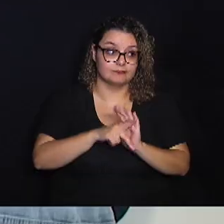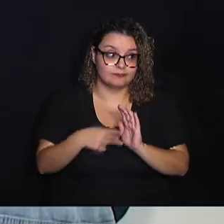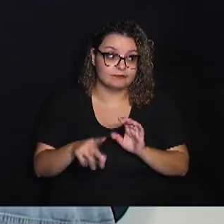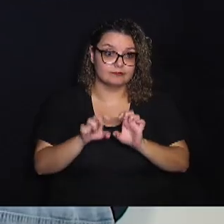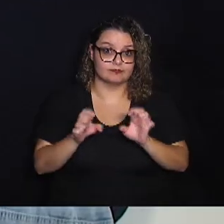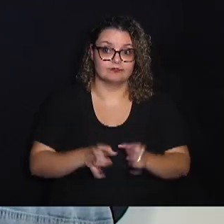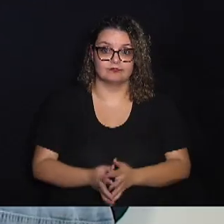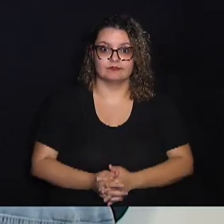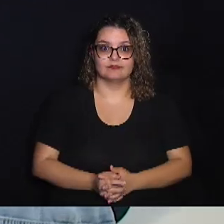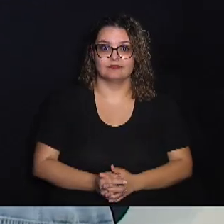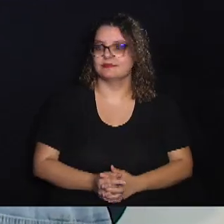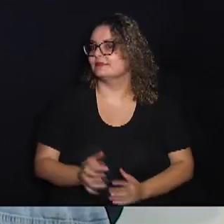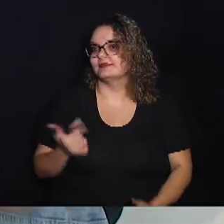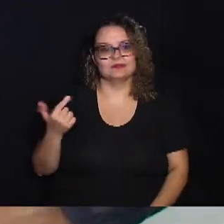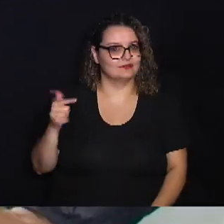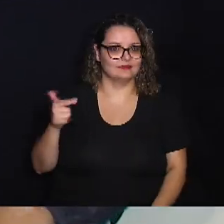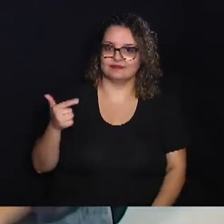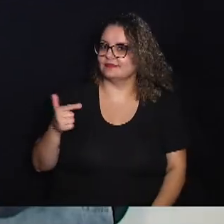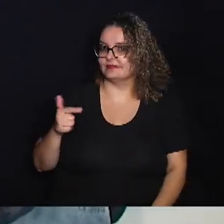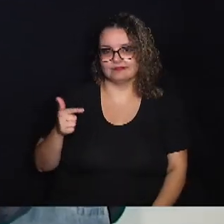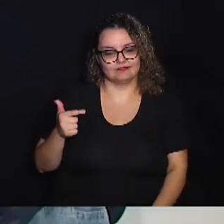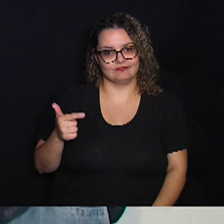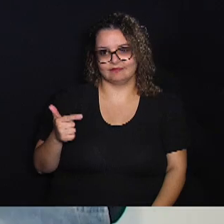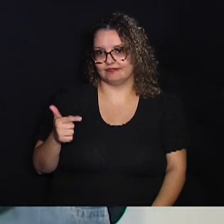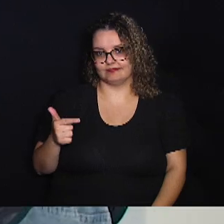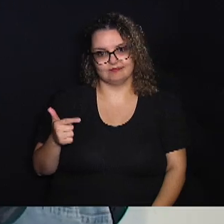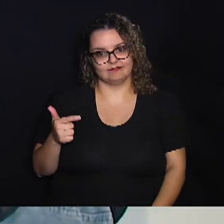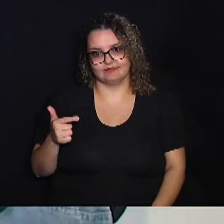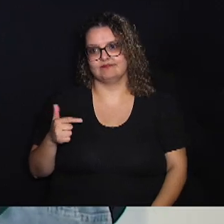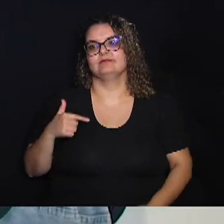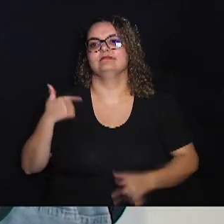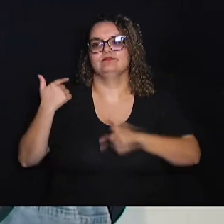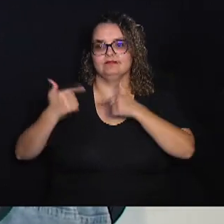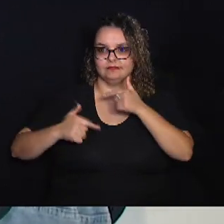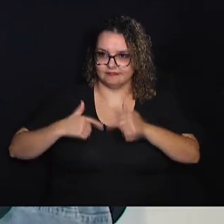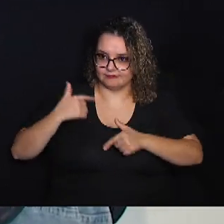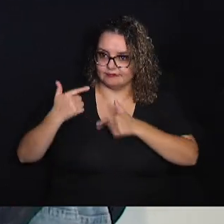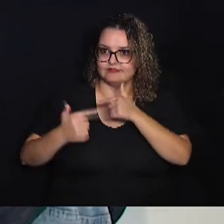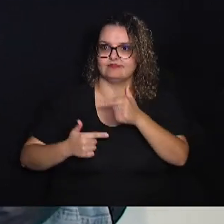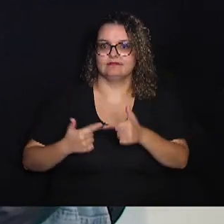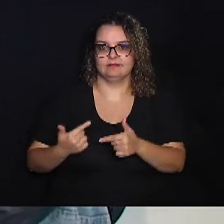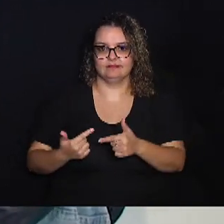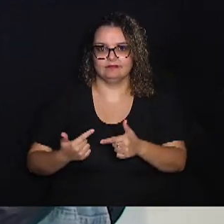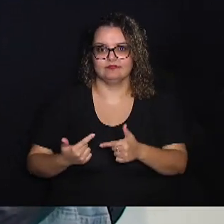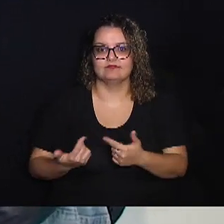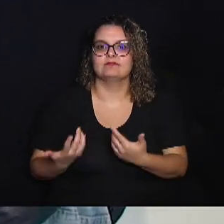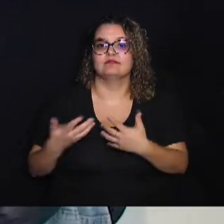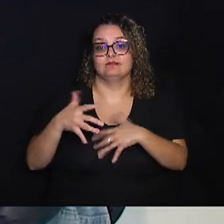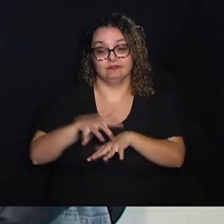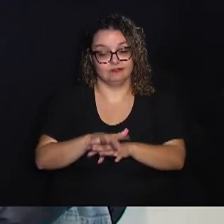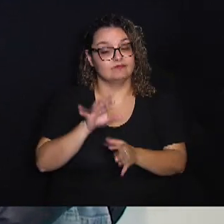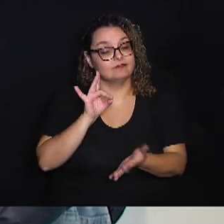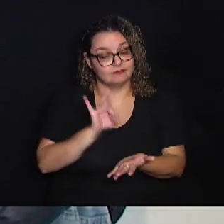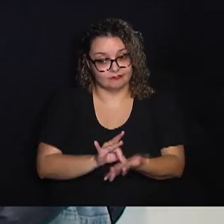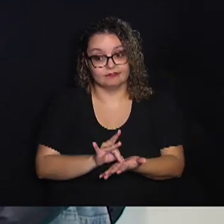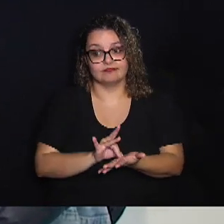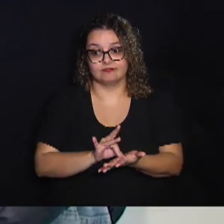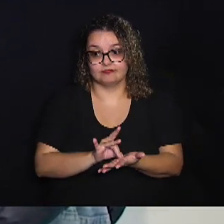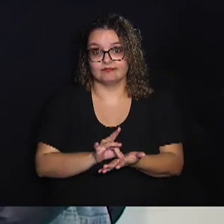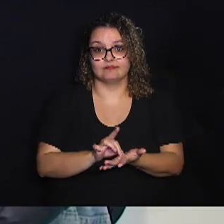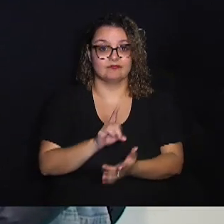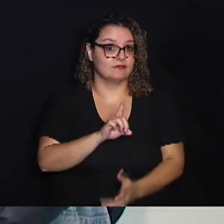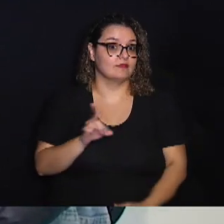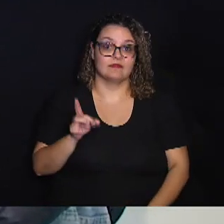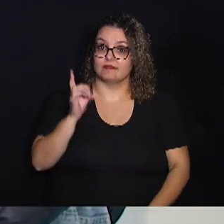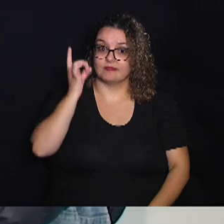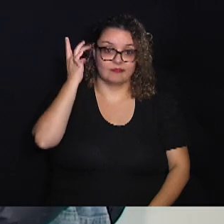estrutura? Não tem. A gente ainda trabalha muito por a questão da inclusão, porque não é